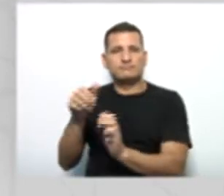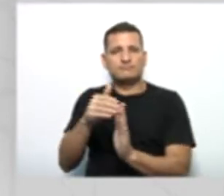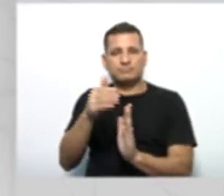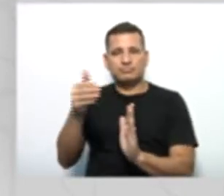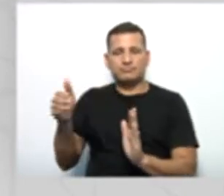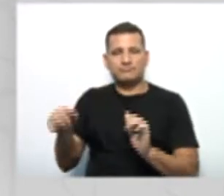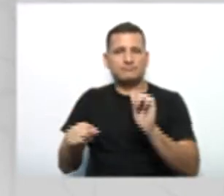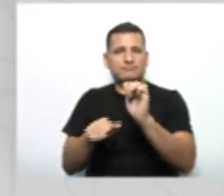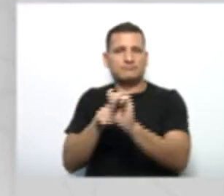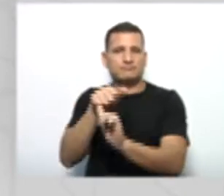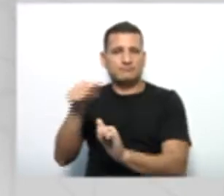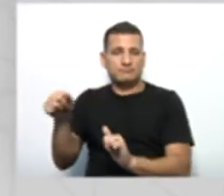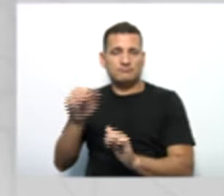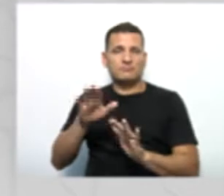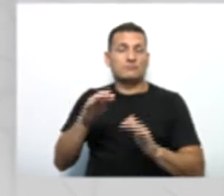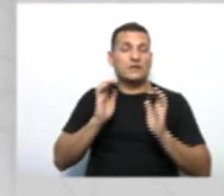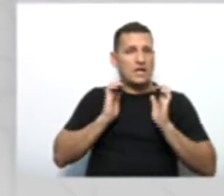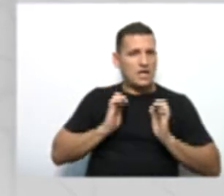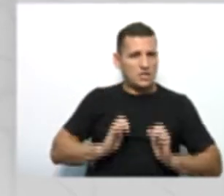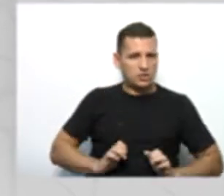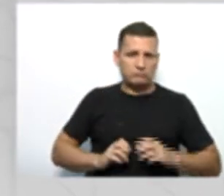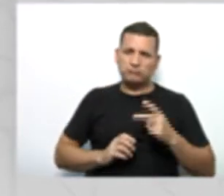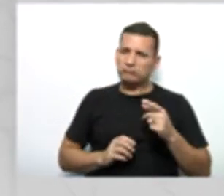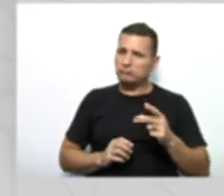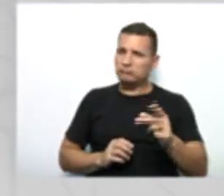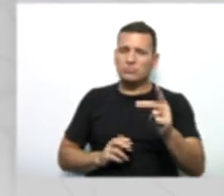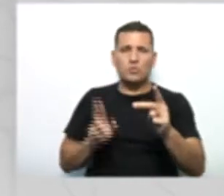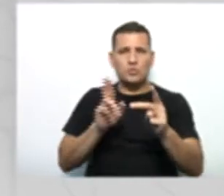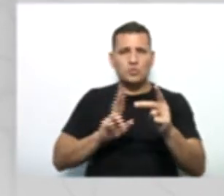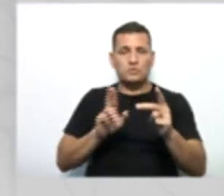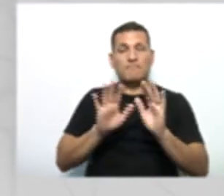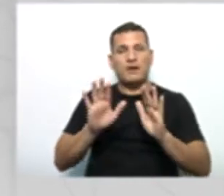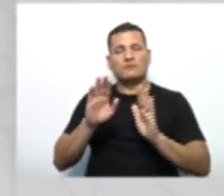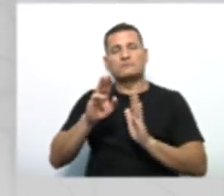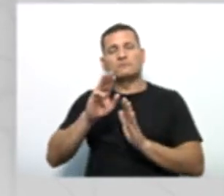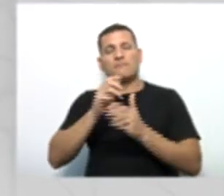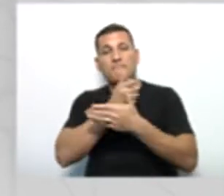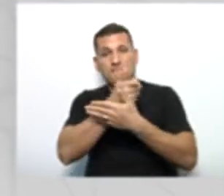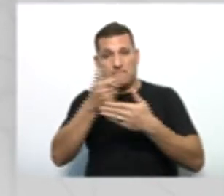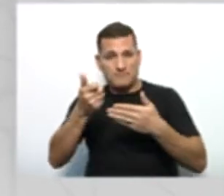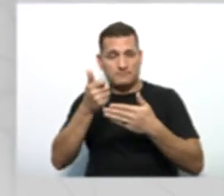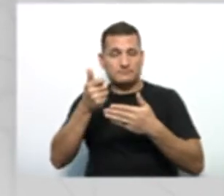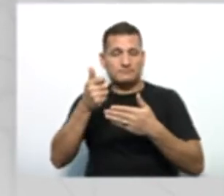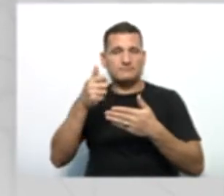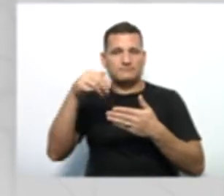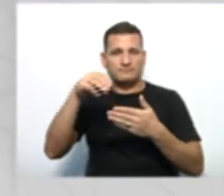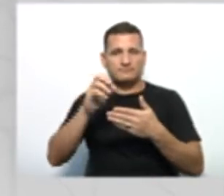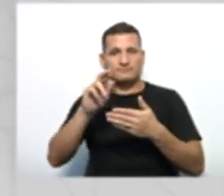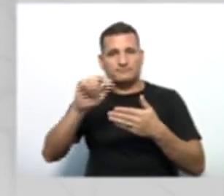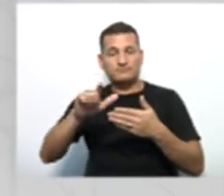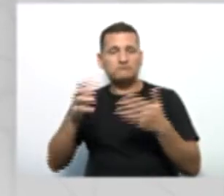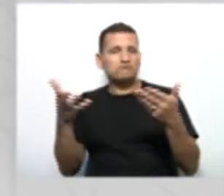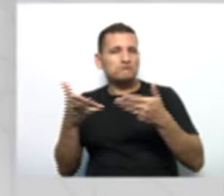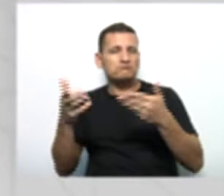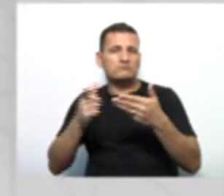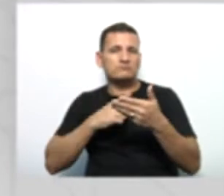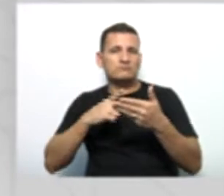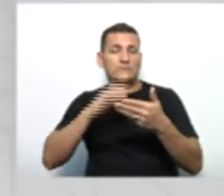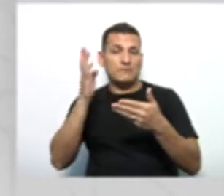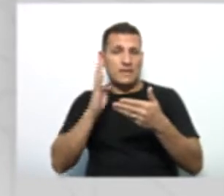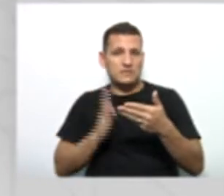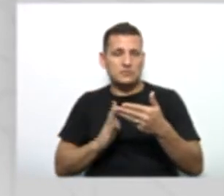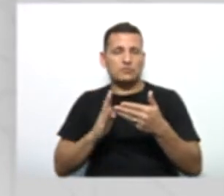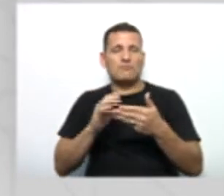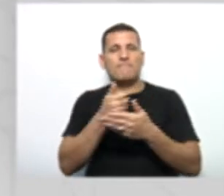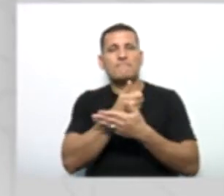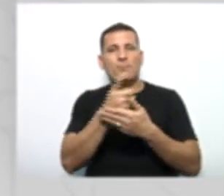reflexão que em qualquer momento da história a gente usa. Enquanto a moral, hoje nós temos um padrão moral no Brasil,